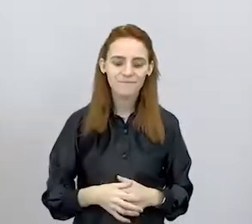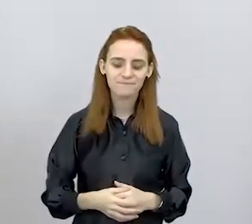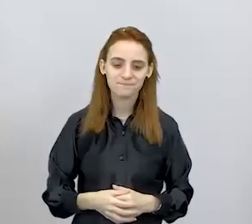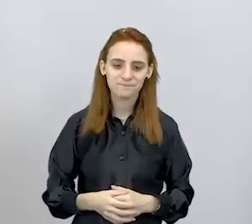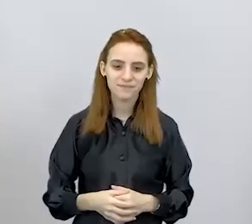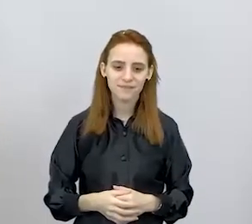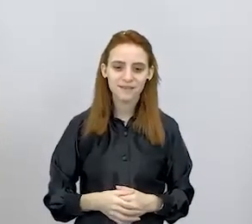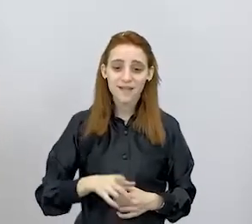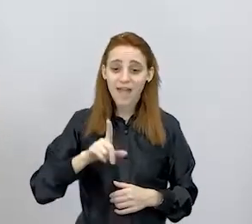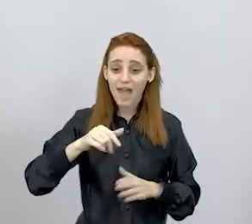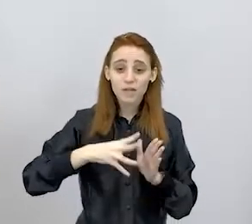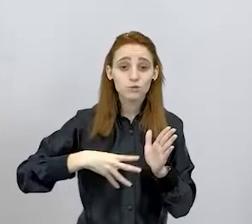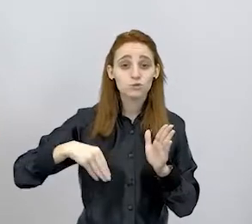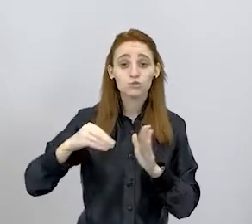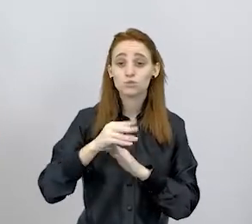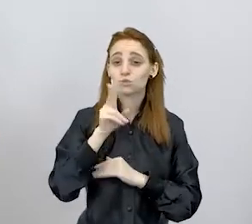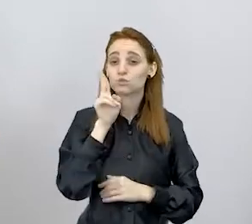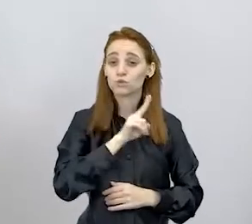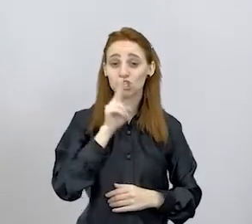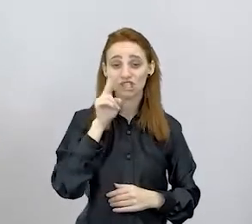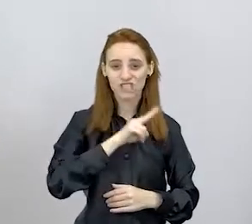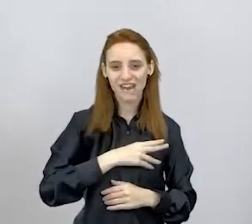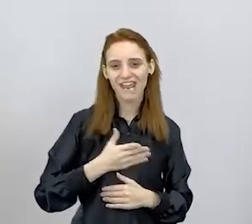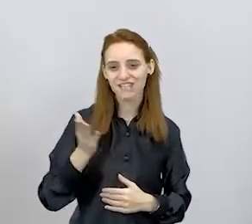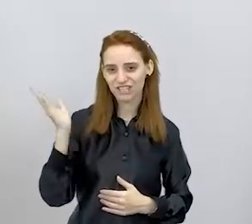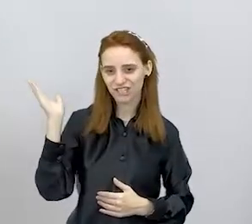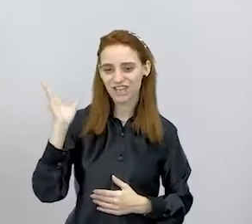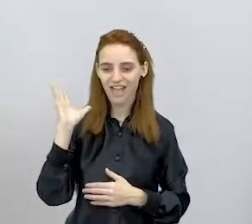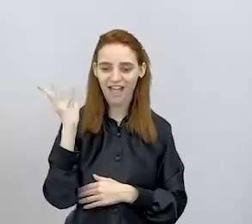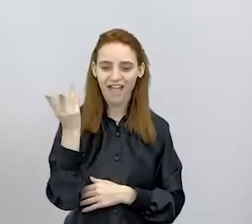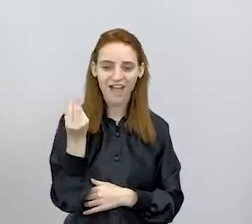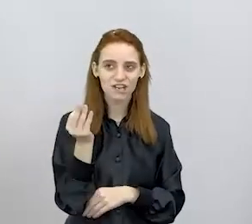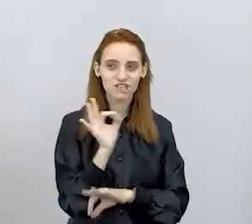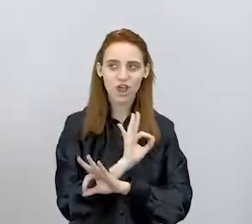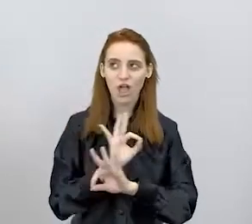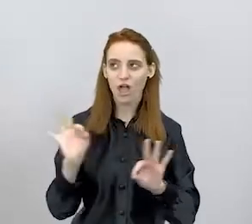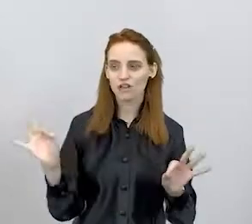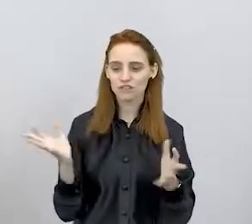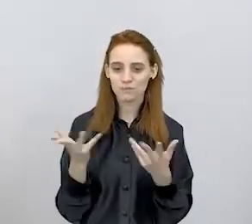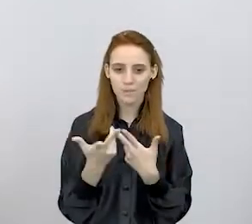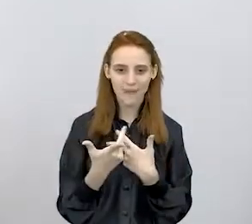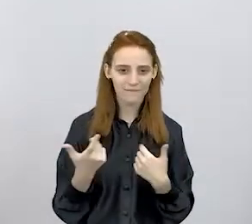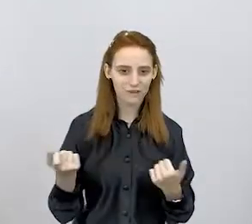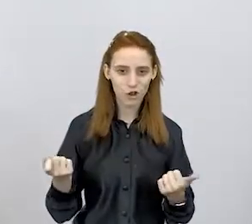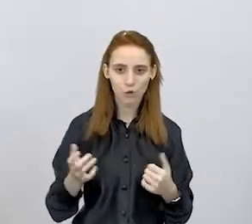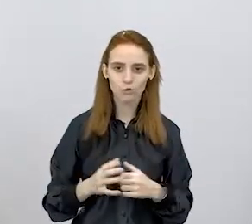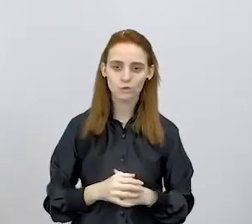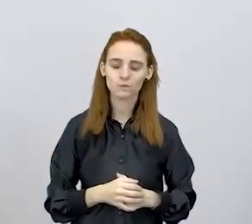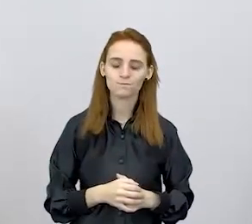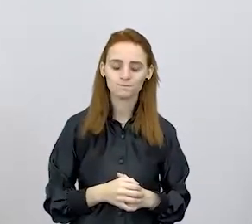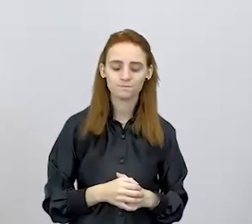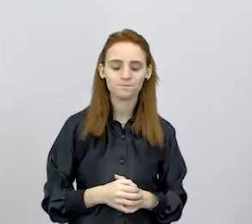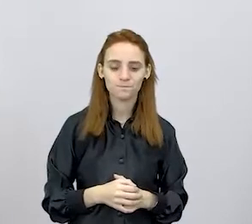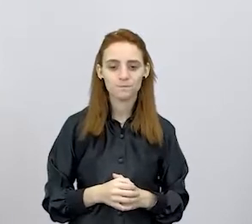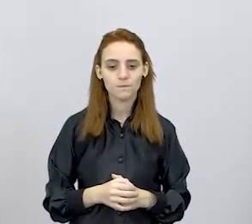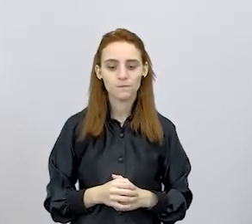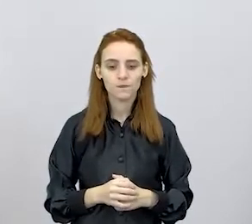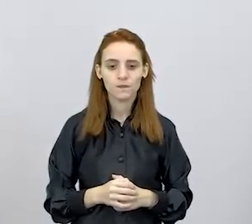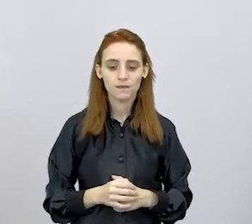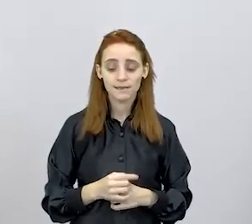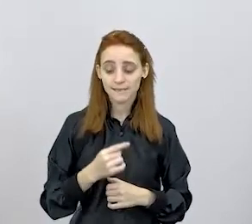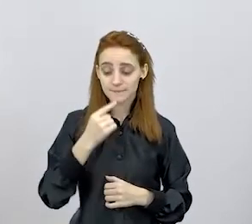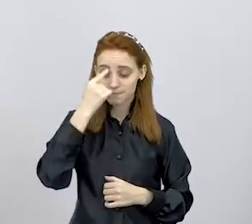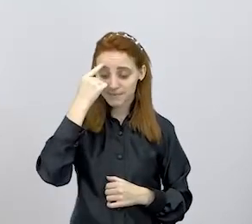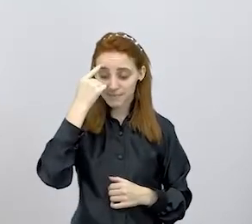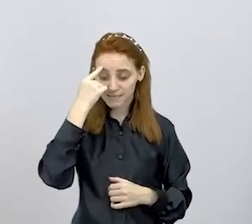aí, é tudo para ontem. Lindo também. Arte, maravilhoso, espetacular, né? Então, a ideia é que a gente, da mesma forma como a gente